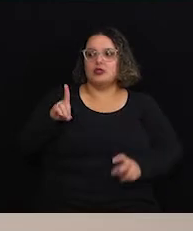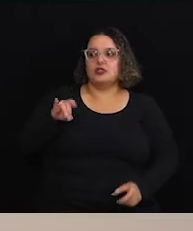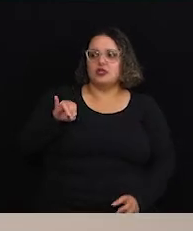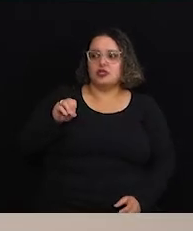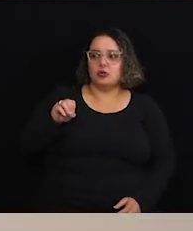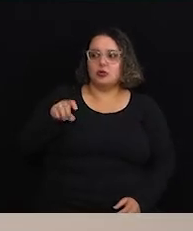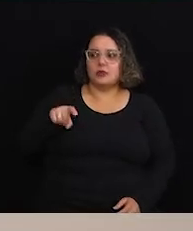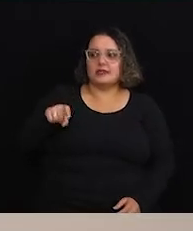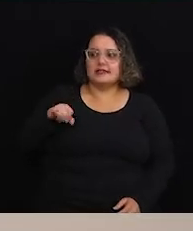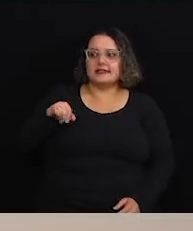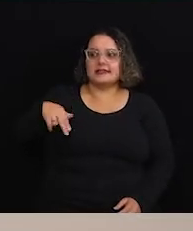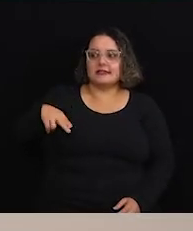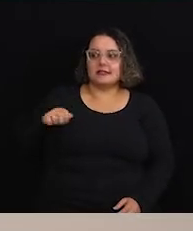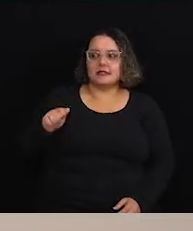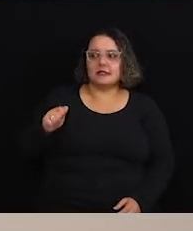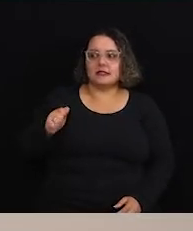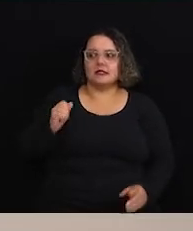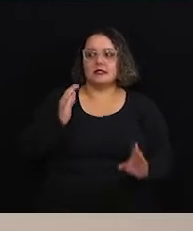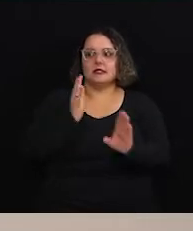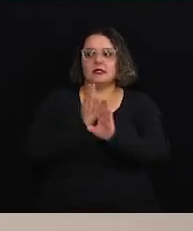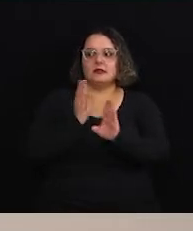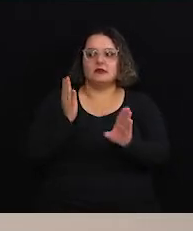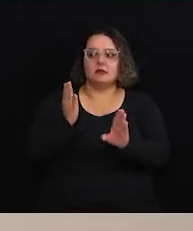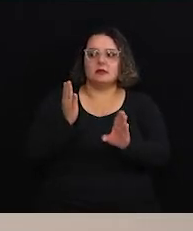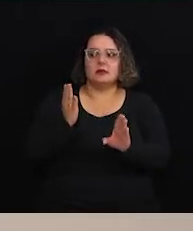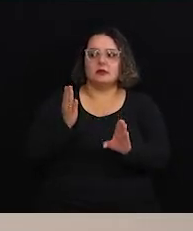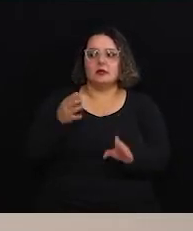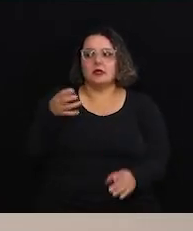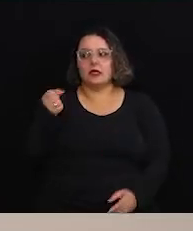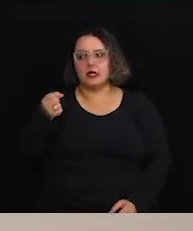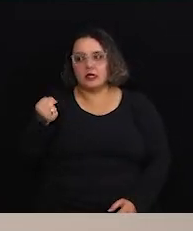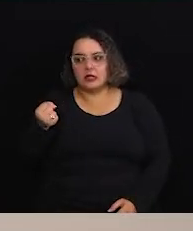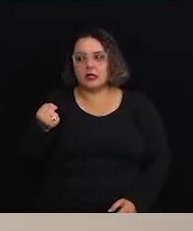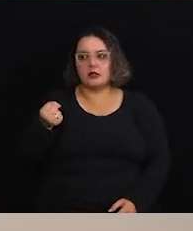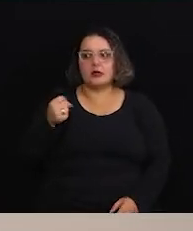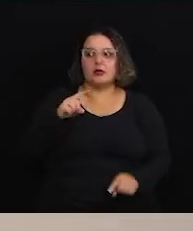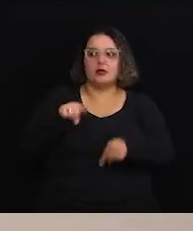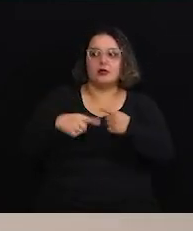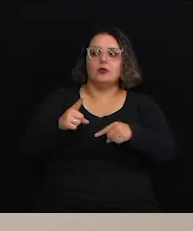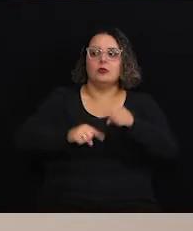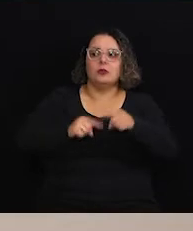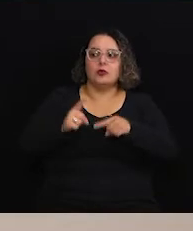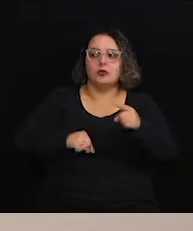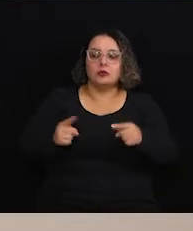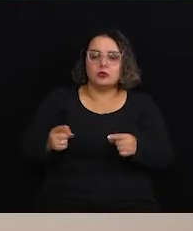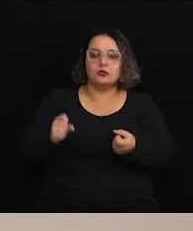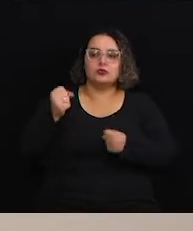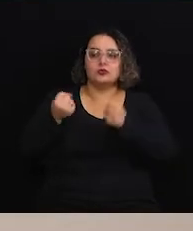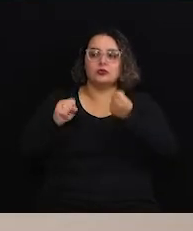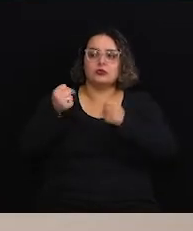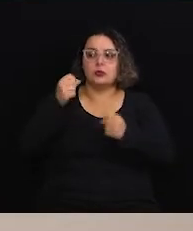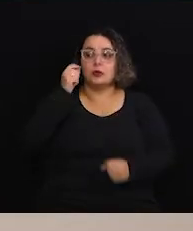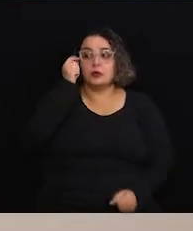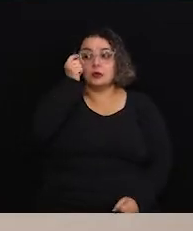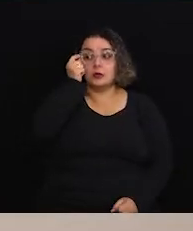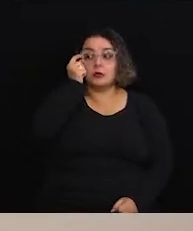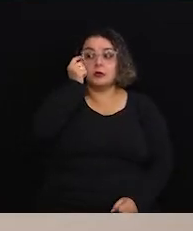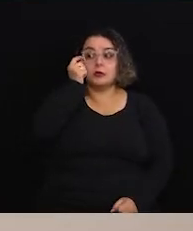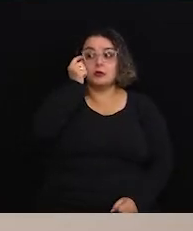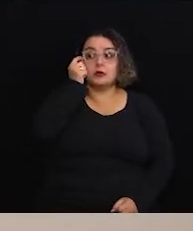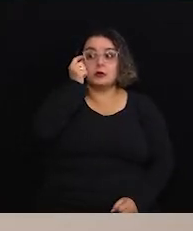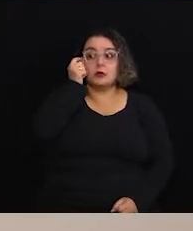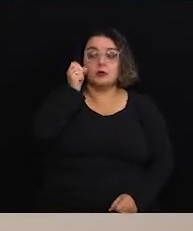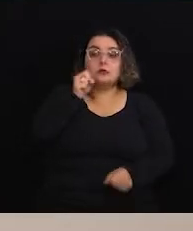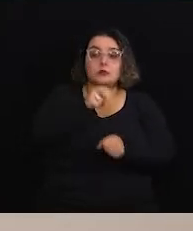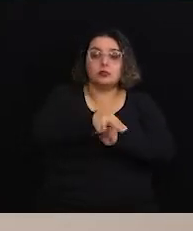dioxina, que a gente encontra, às vezes, em derivados de leite, de alguns produtos industrializados, muitas vezes vem de